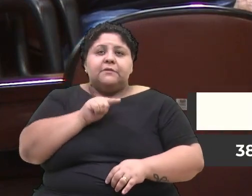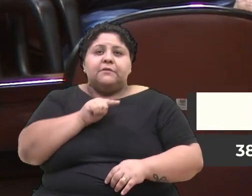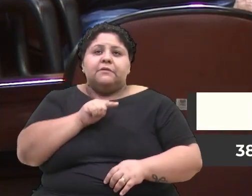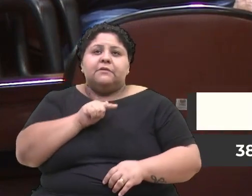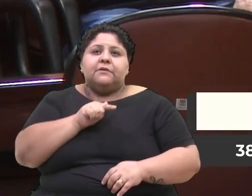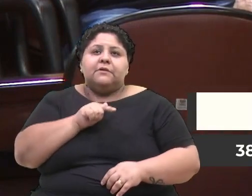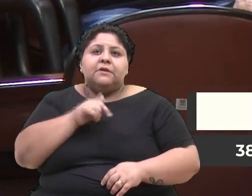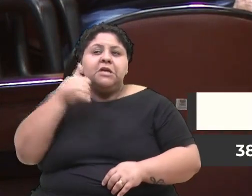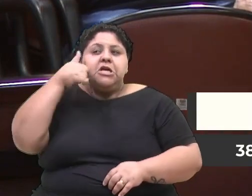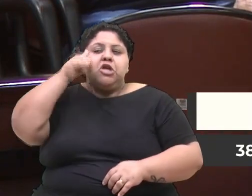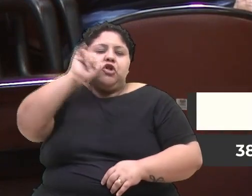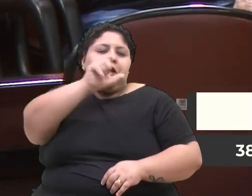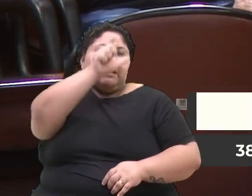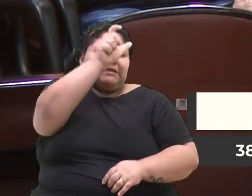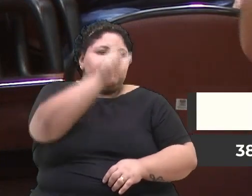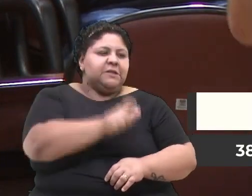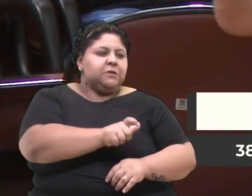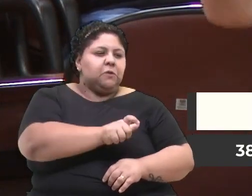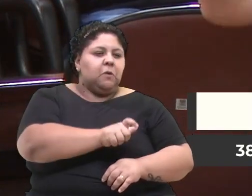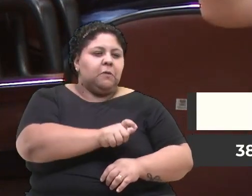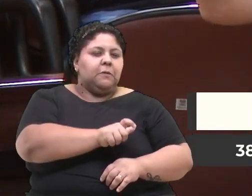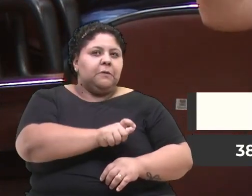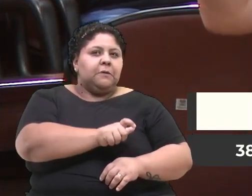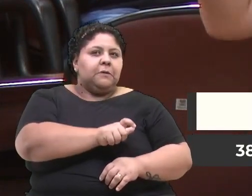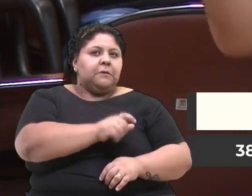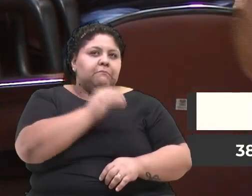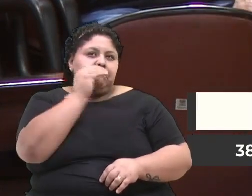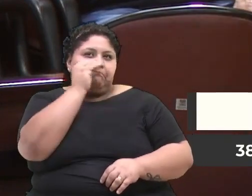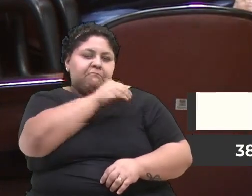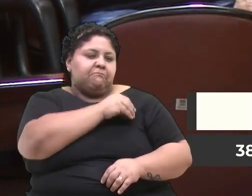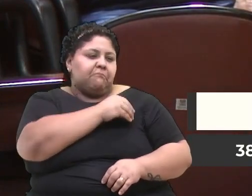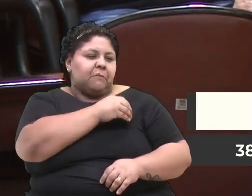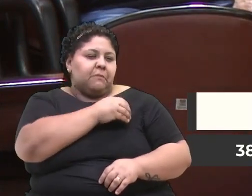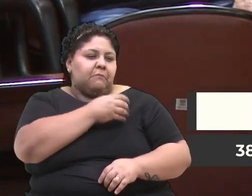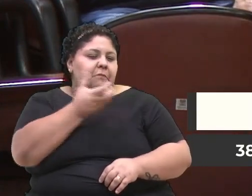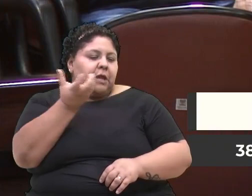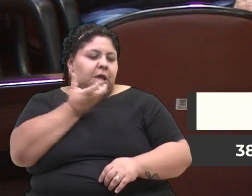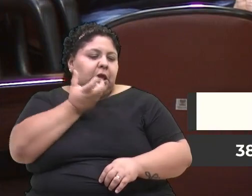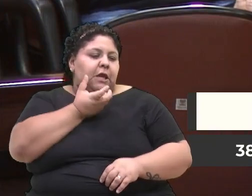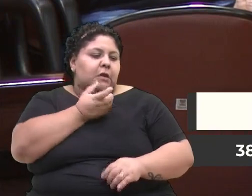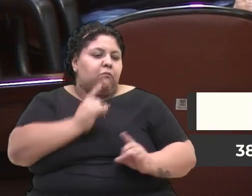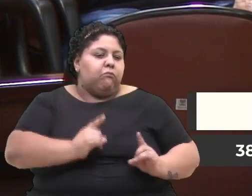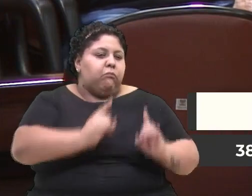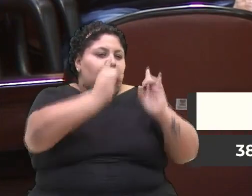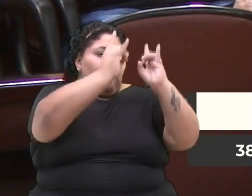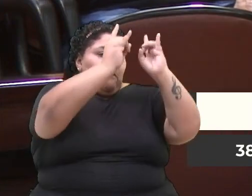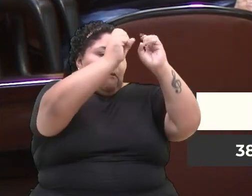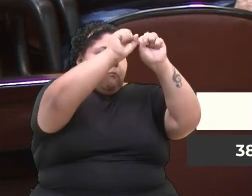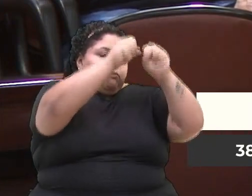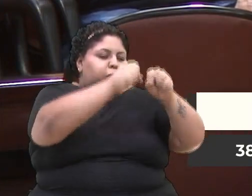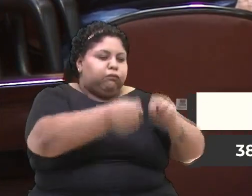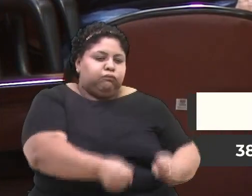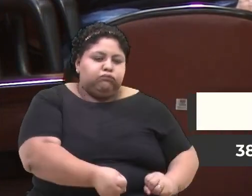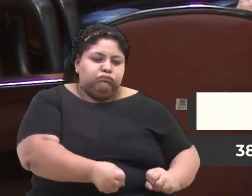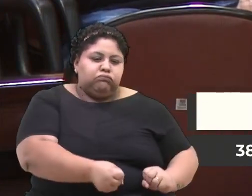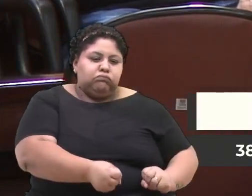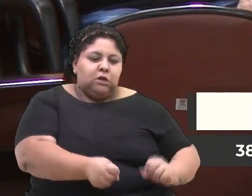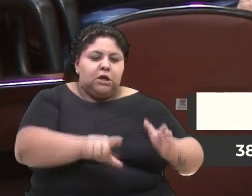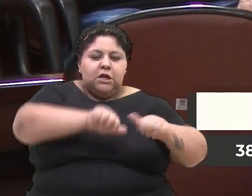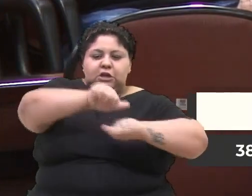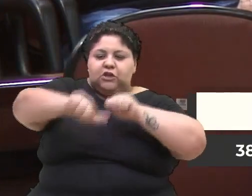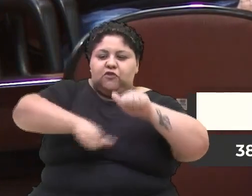interesseiros, especuladores financeiros que queriam derrubar esse prédio histórico e transformar em grandes prédios com